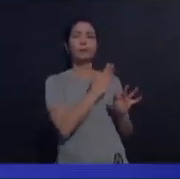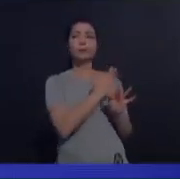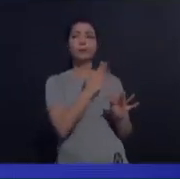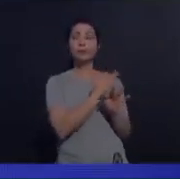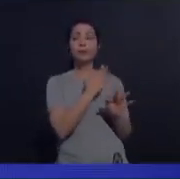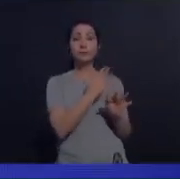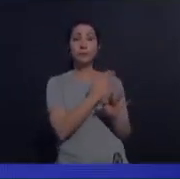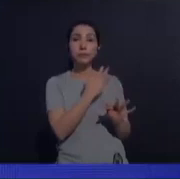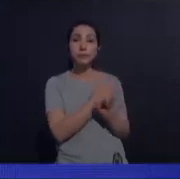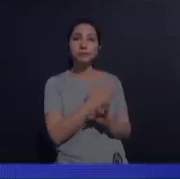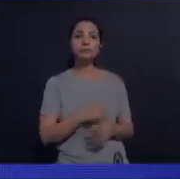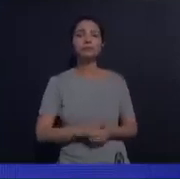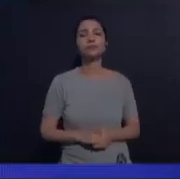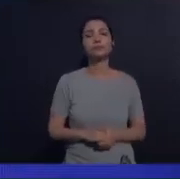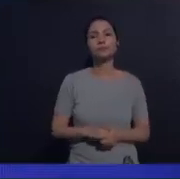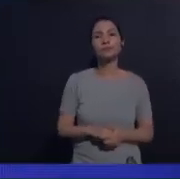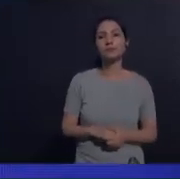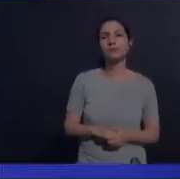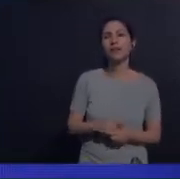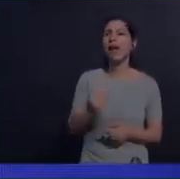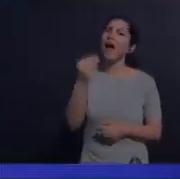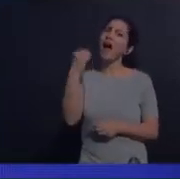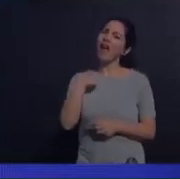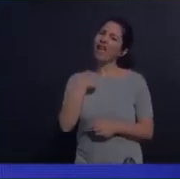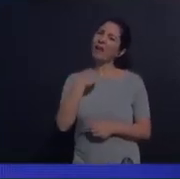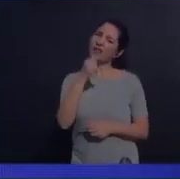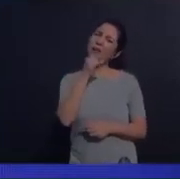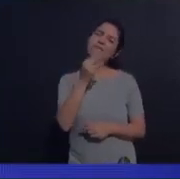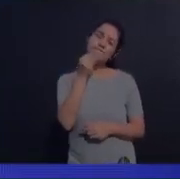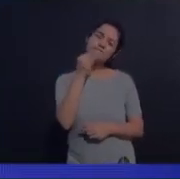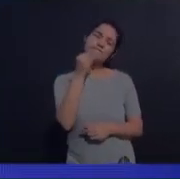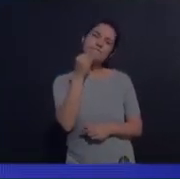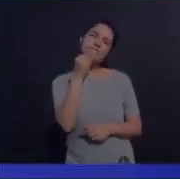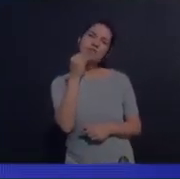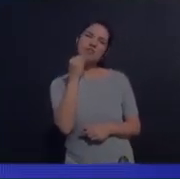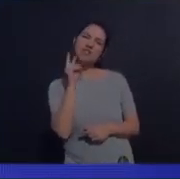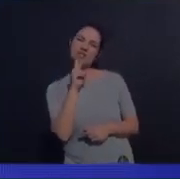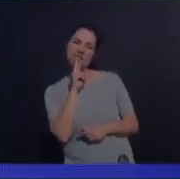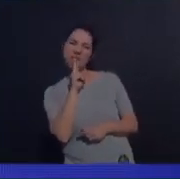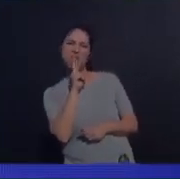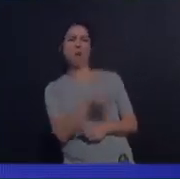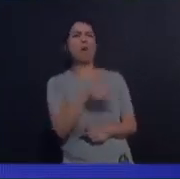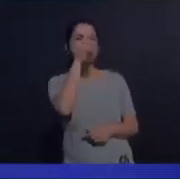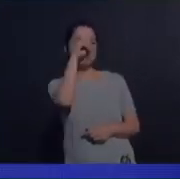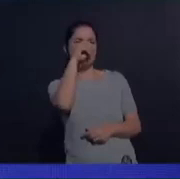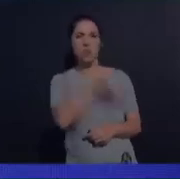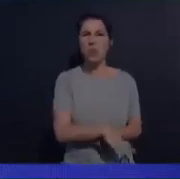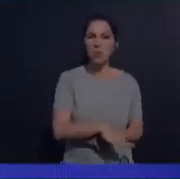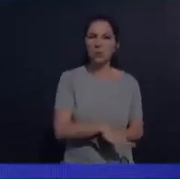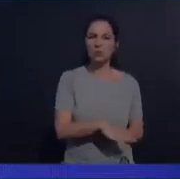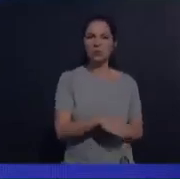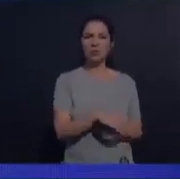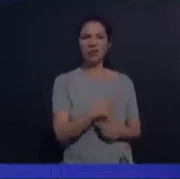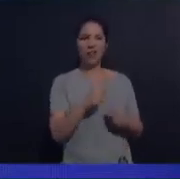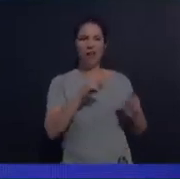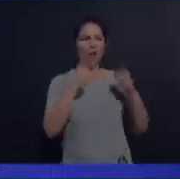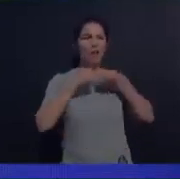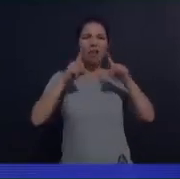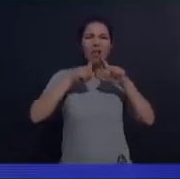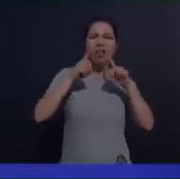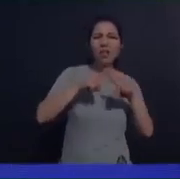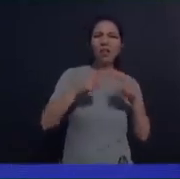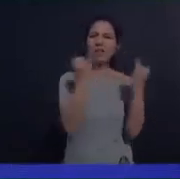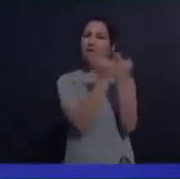podia tanto na minha vida ter respondido pessoas que falaram mal de mim. Sabe o que eu decidi fazer? Me